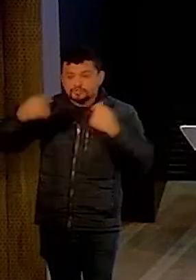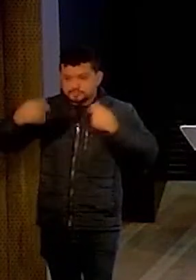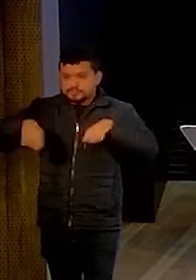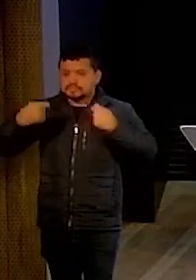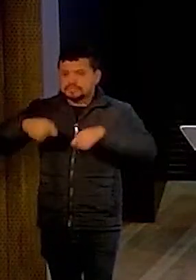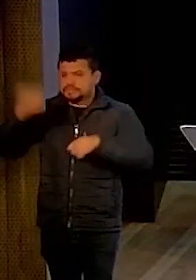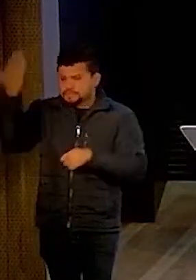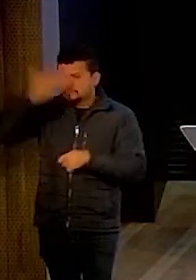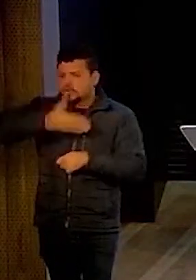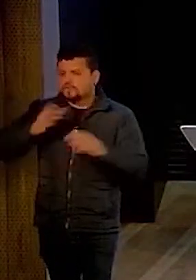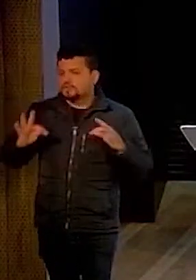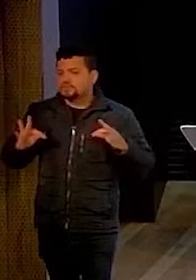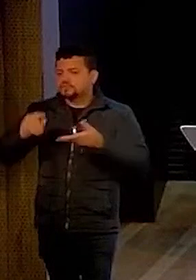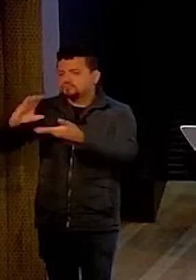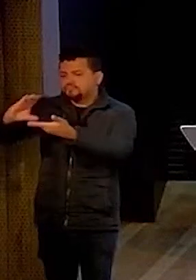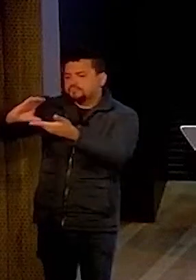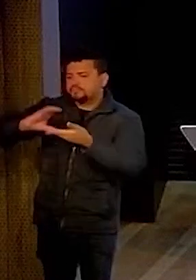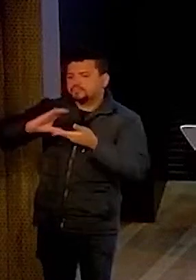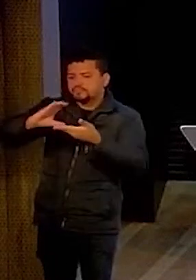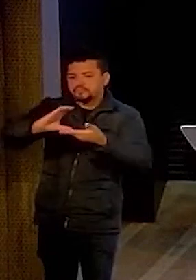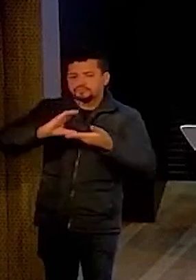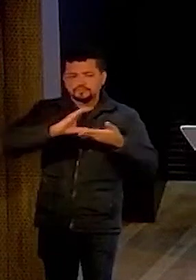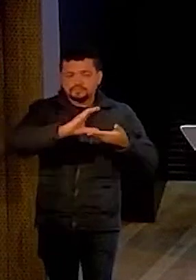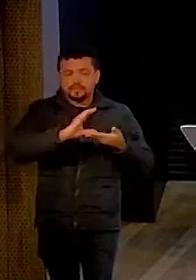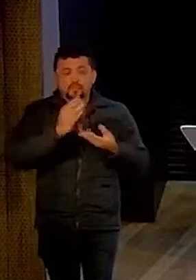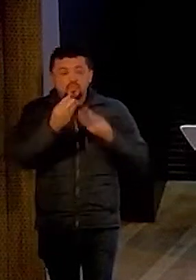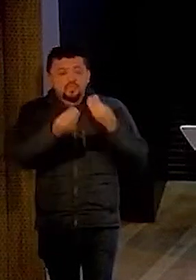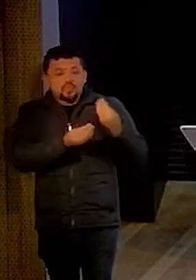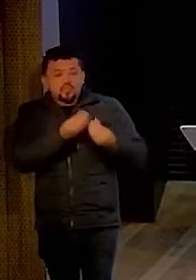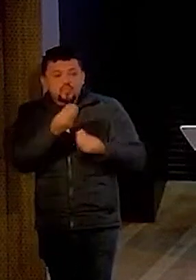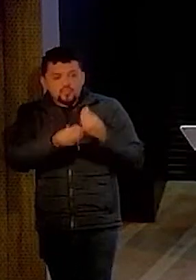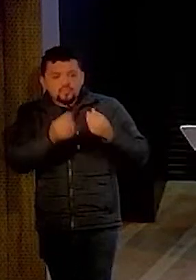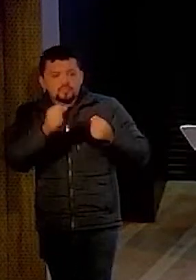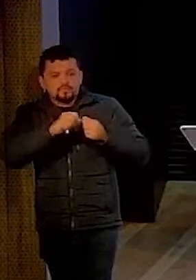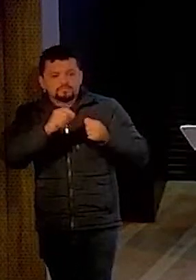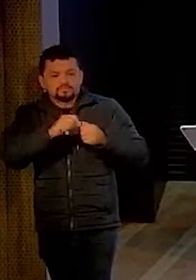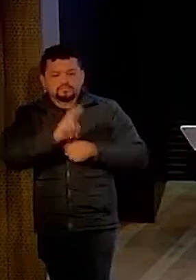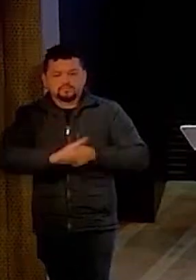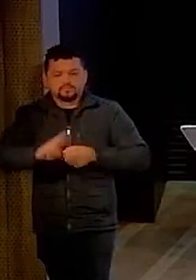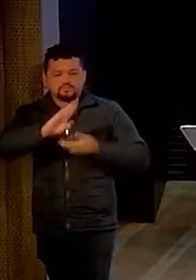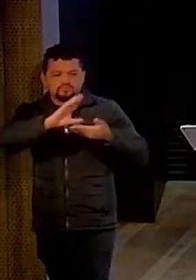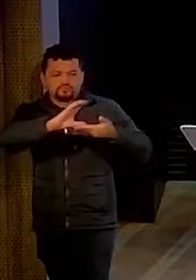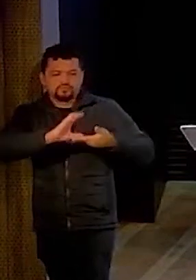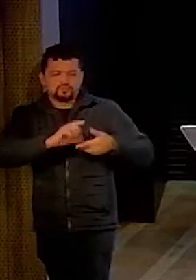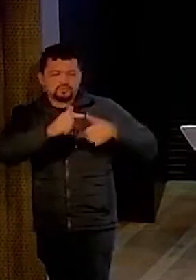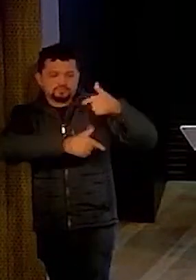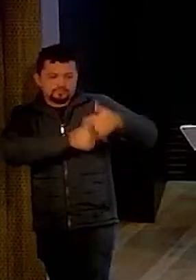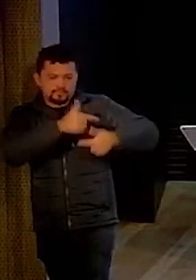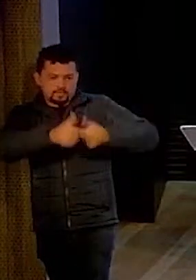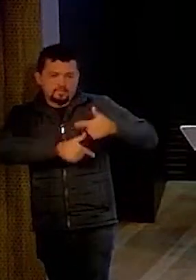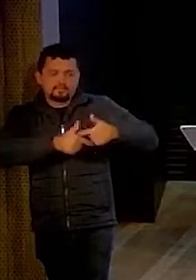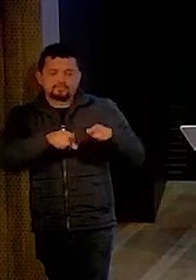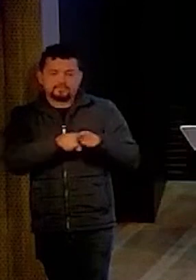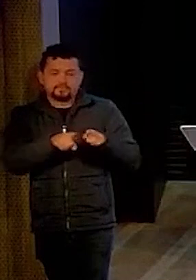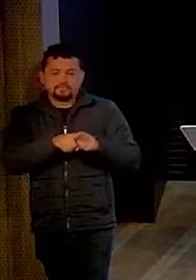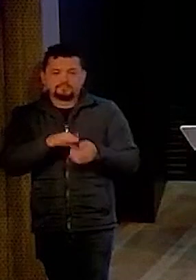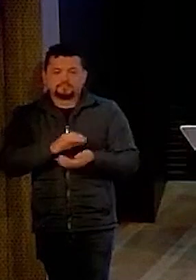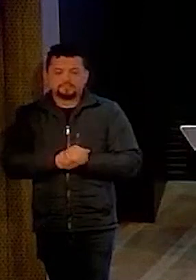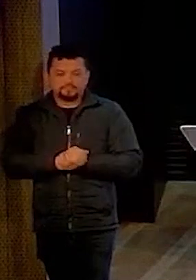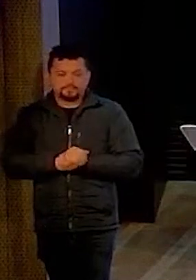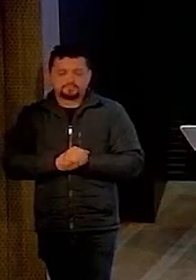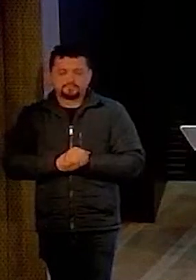aquilo que nós recebemos e também mostrar aquilo que nós fazemos por isso que podem